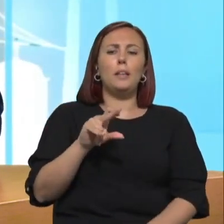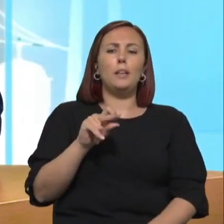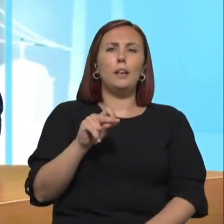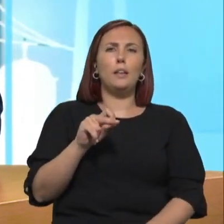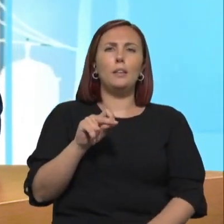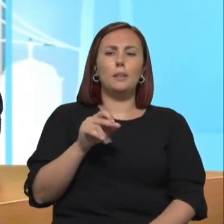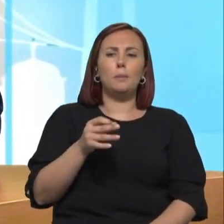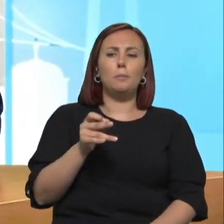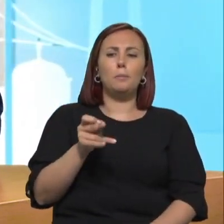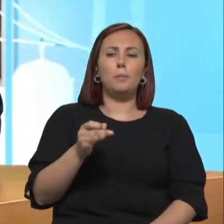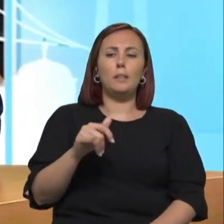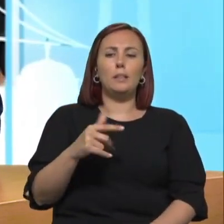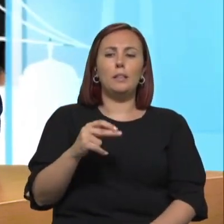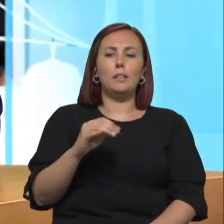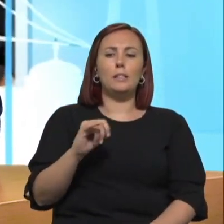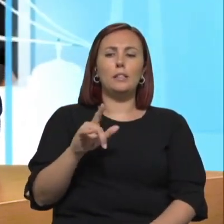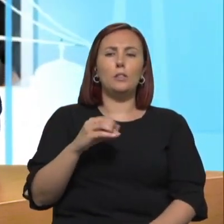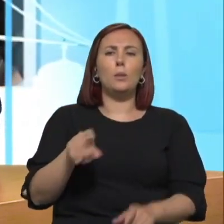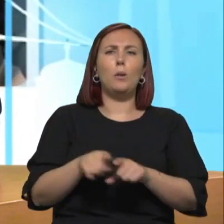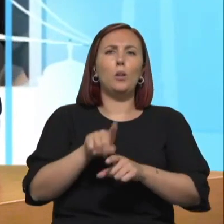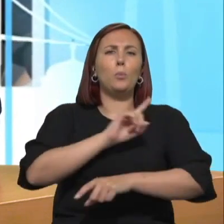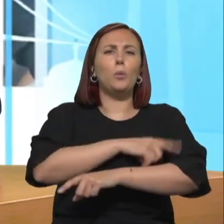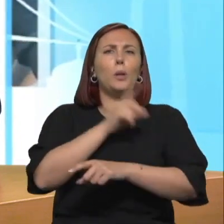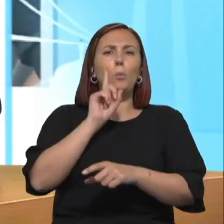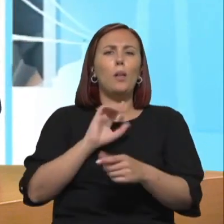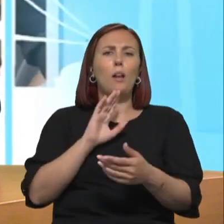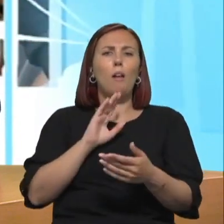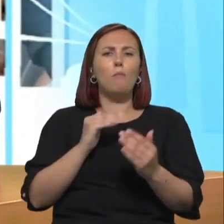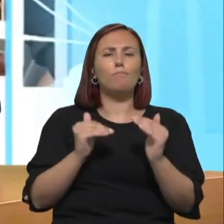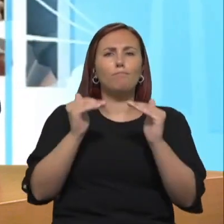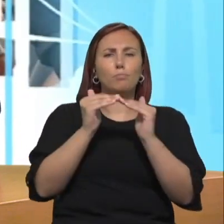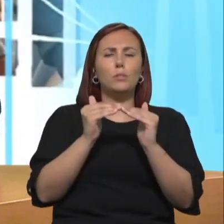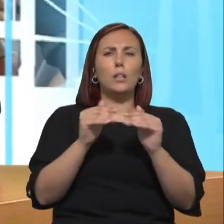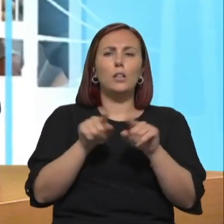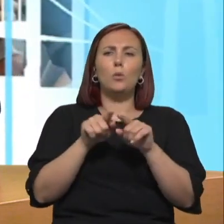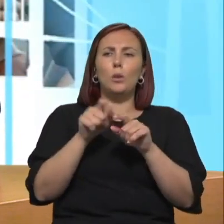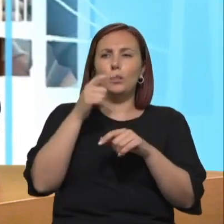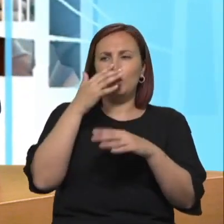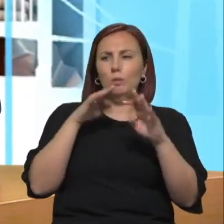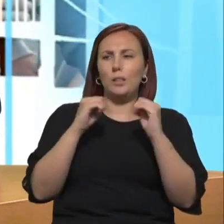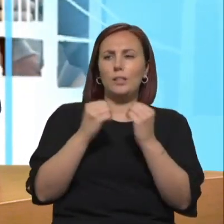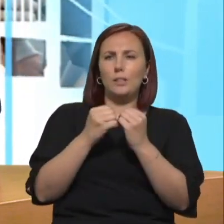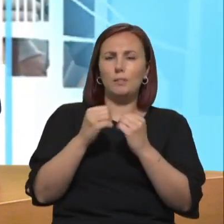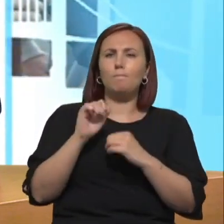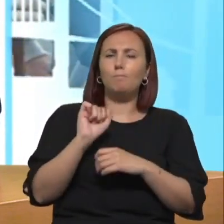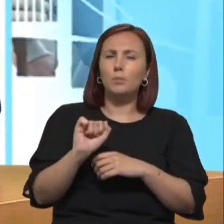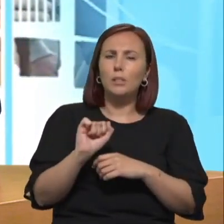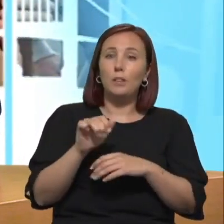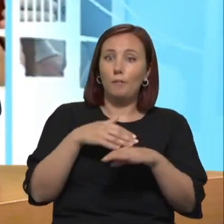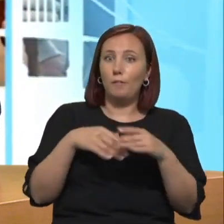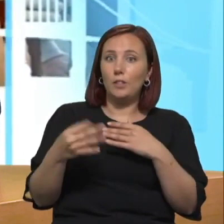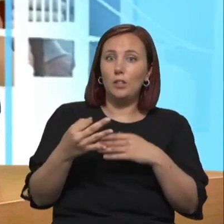uma ideia do empoderamento das mulheres. Fez isso a nível da sociedade civil, fez isso enquanto também membro